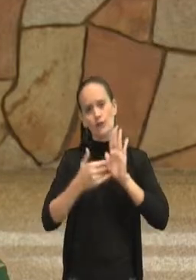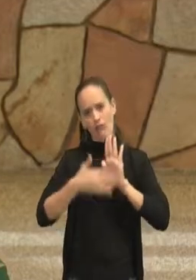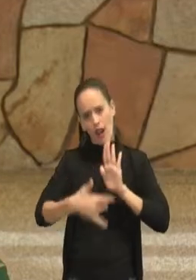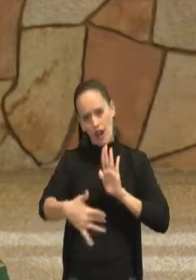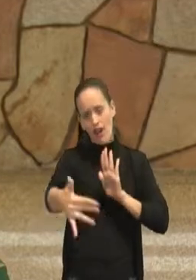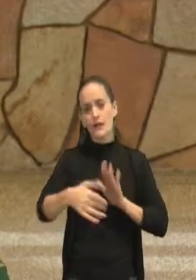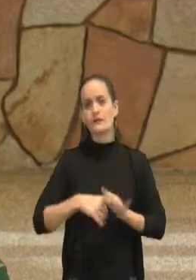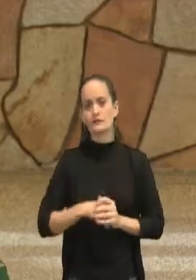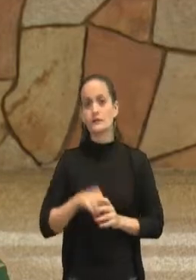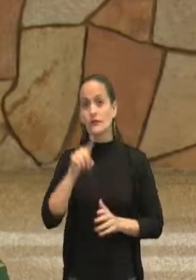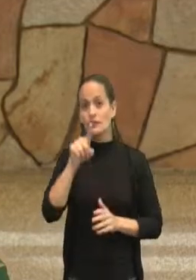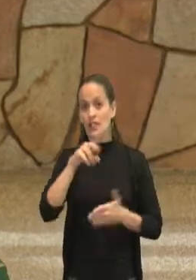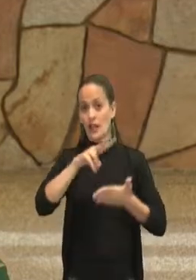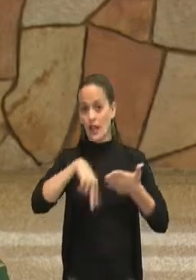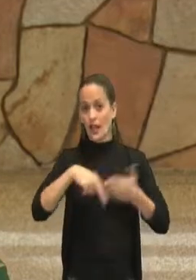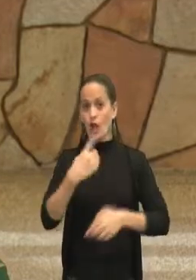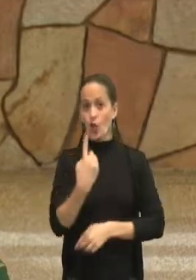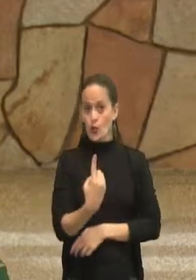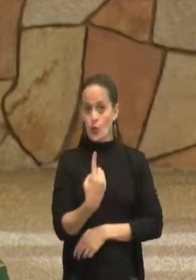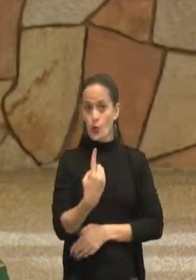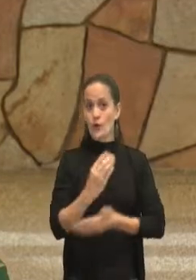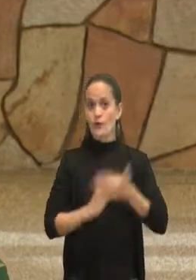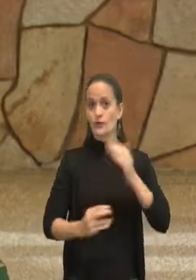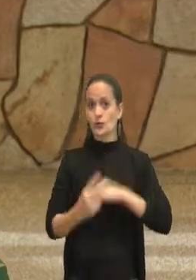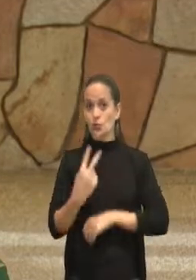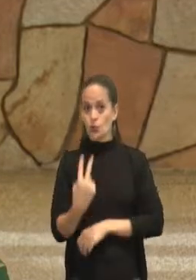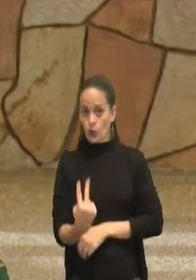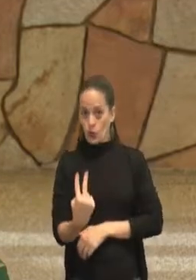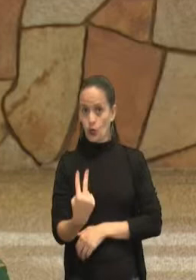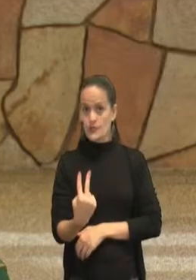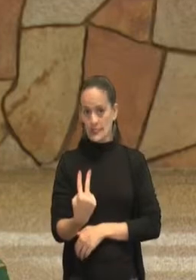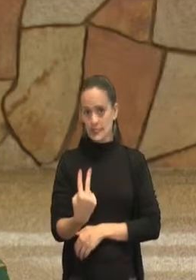ler os capítulos 1 e 2 da carta aos